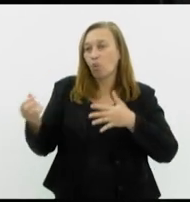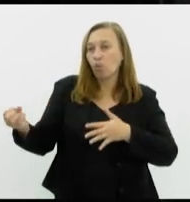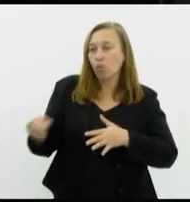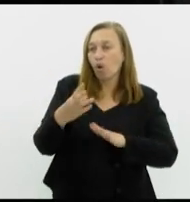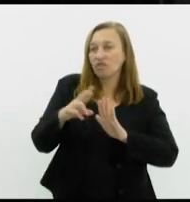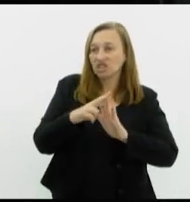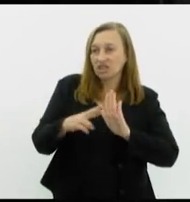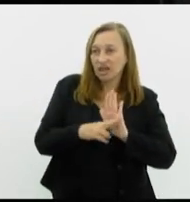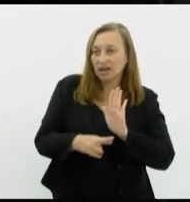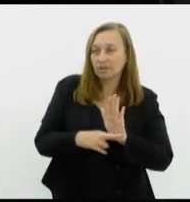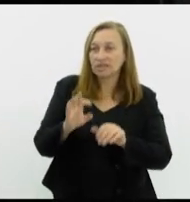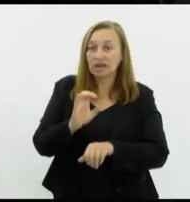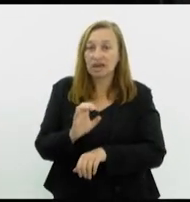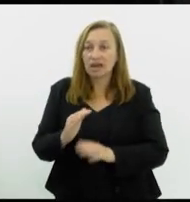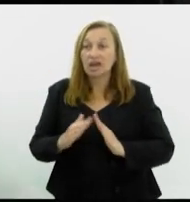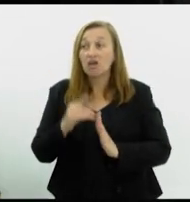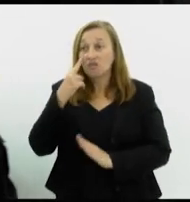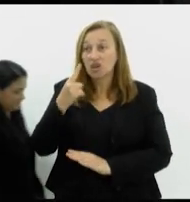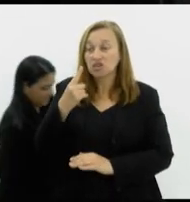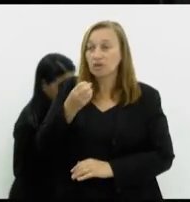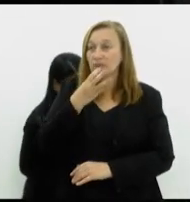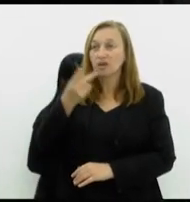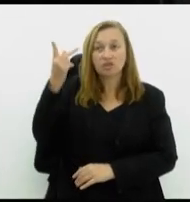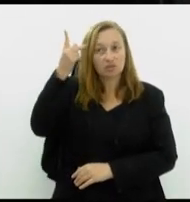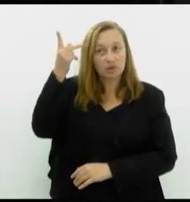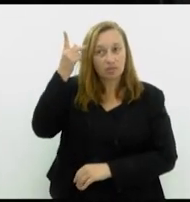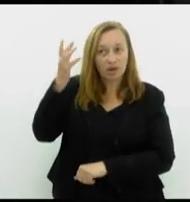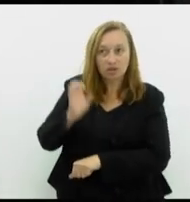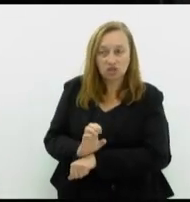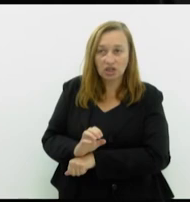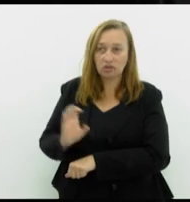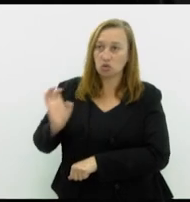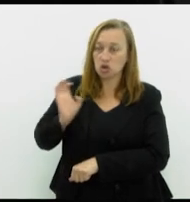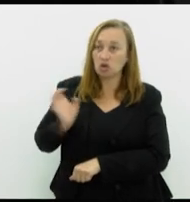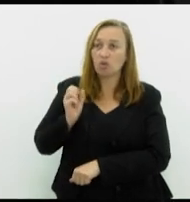o Estado de São Paulo, por exemplo, que tudo bem, é um Estado rico,